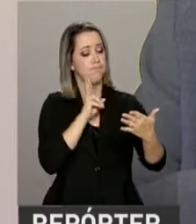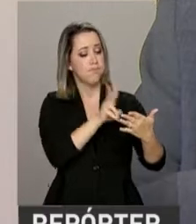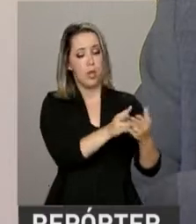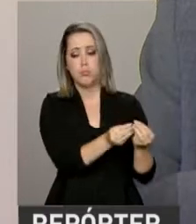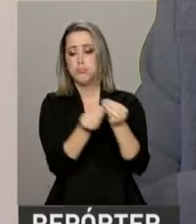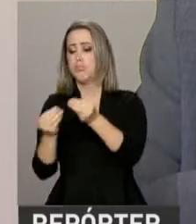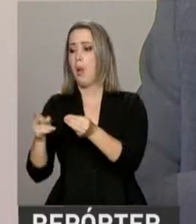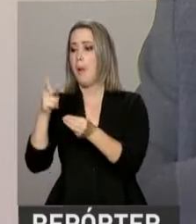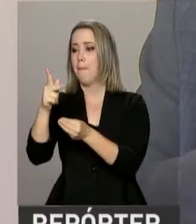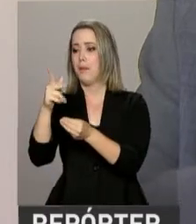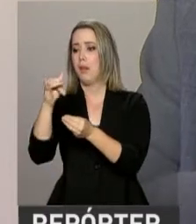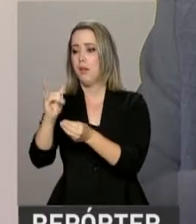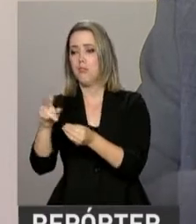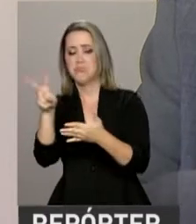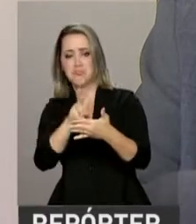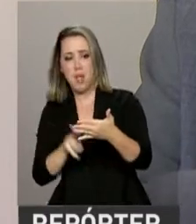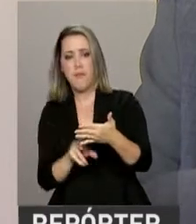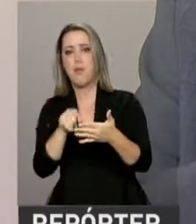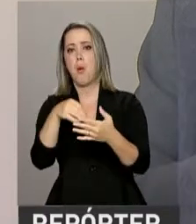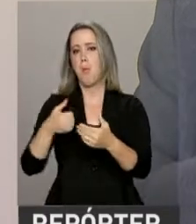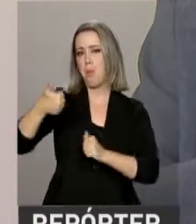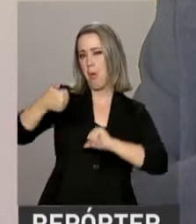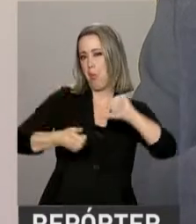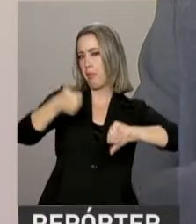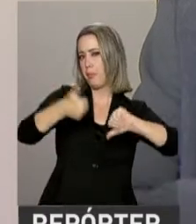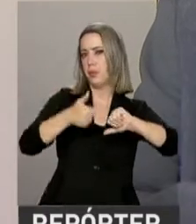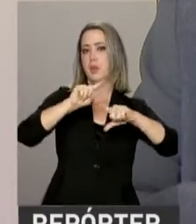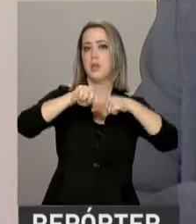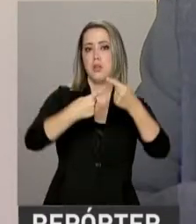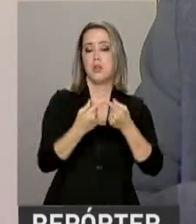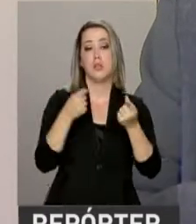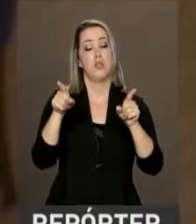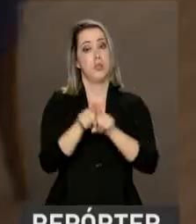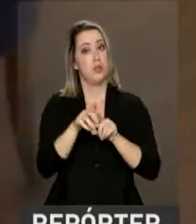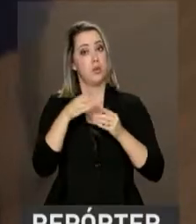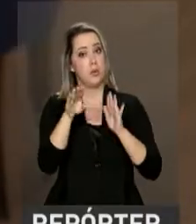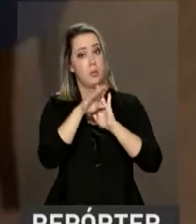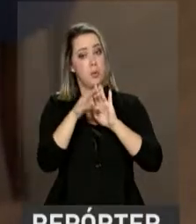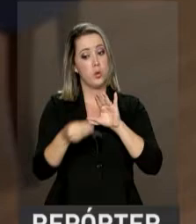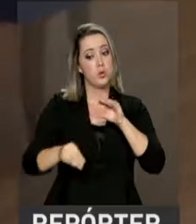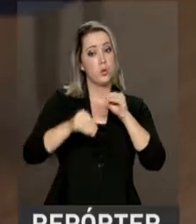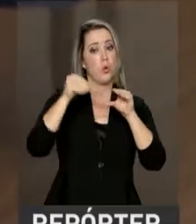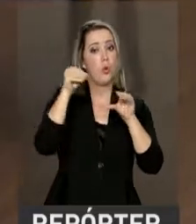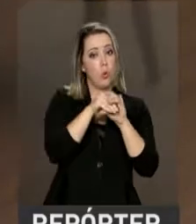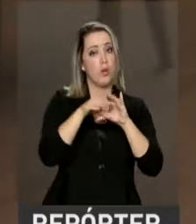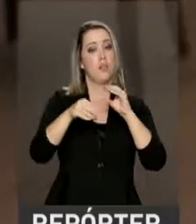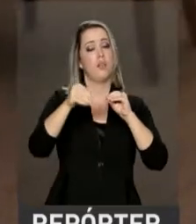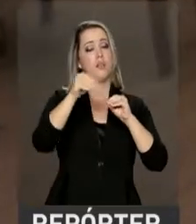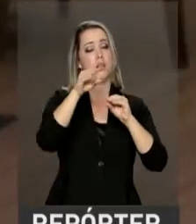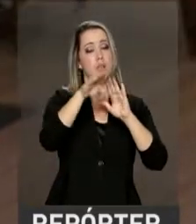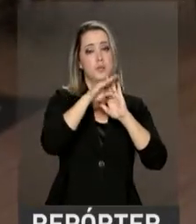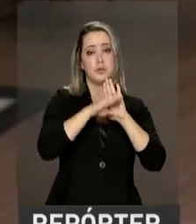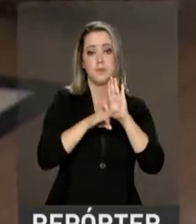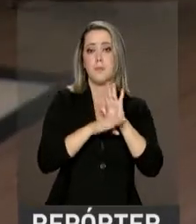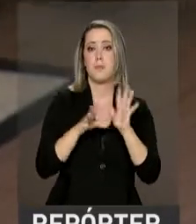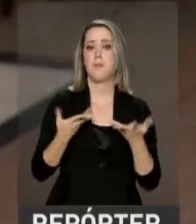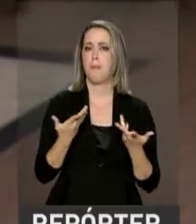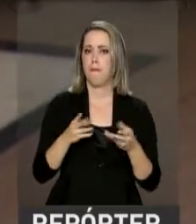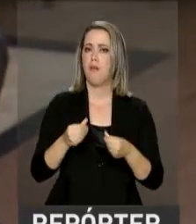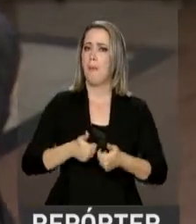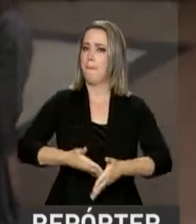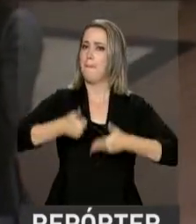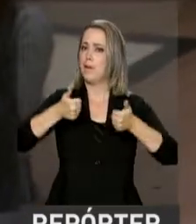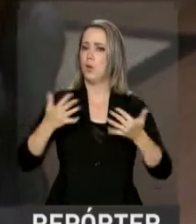PPI, é avaliada a consistência dele, depois é qualificado no programa. A eficiência das medidas implantadas pelo Programa